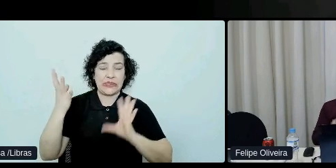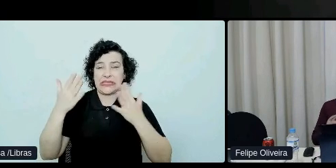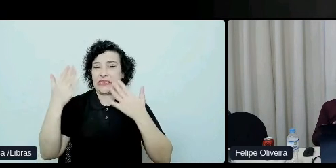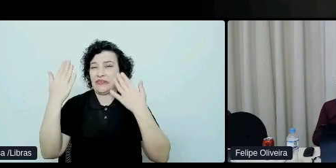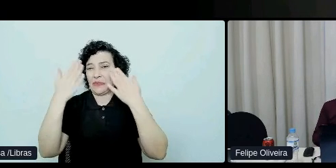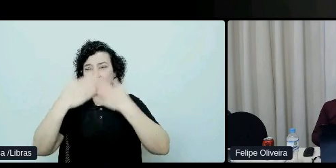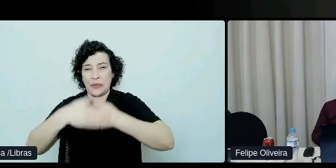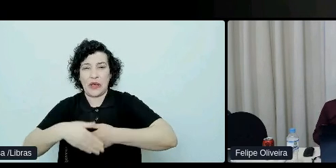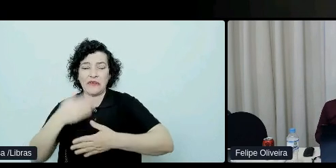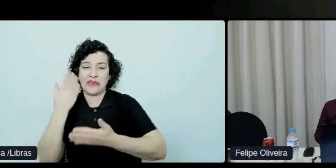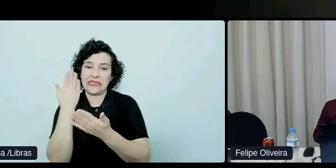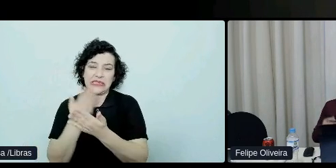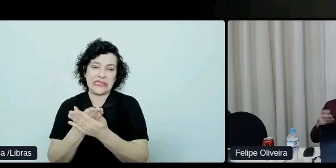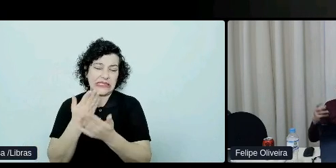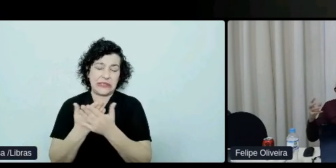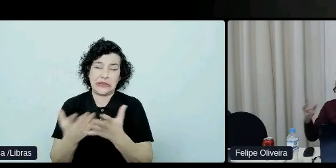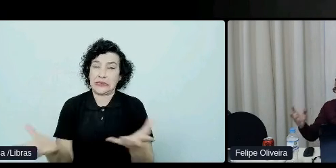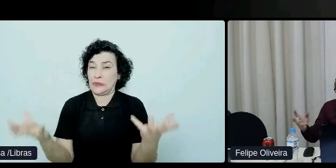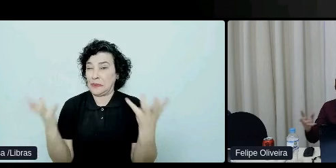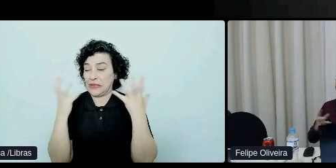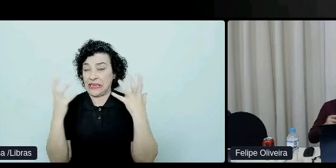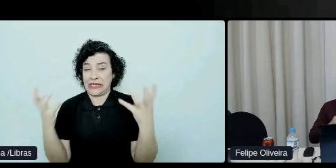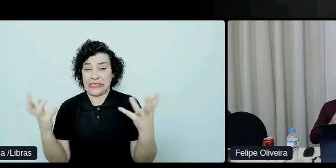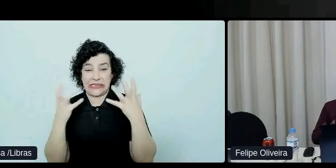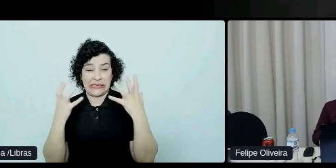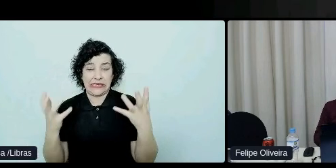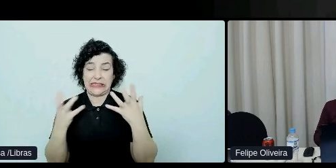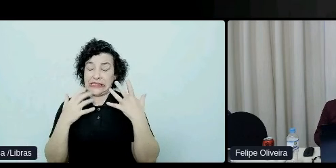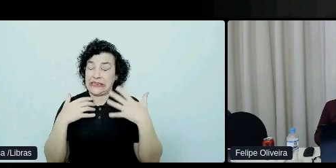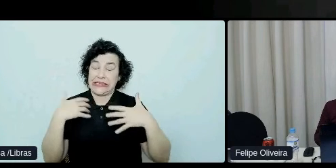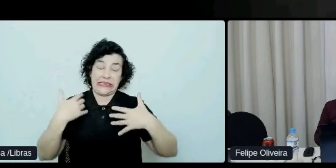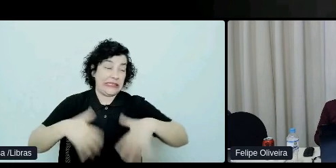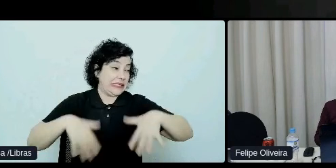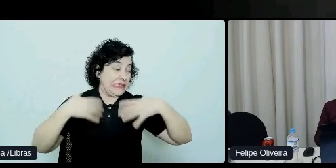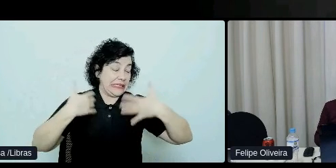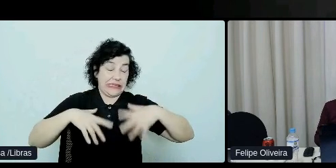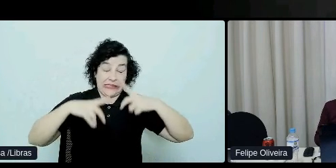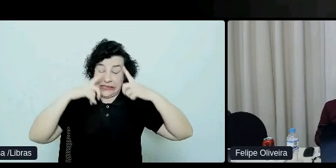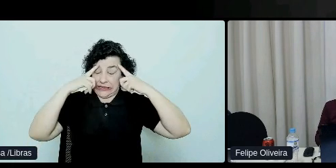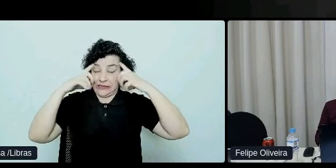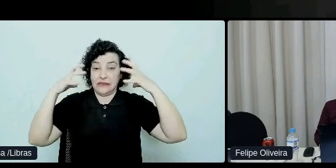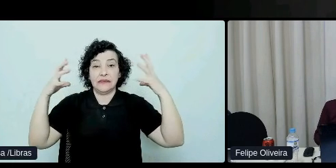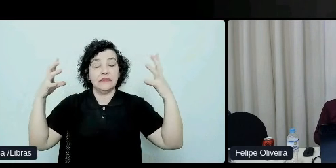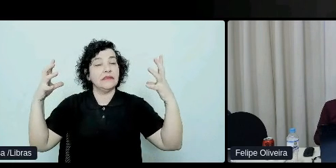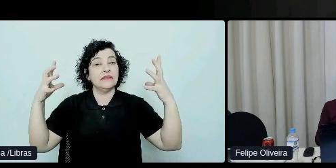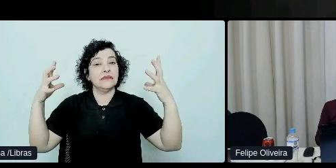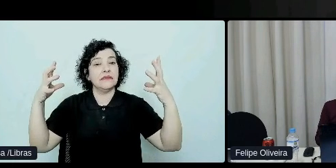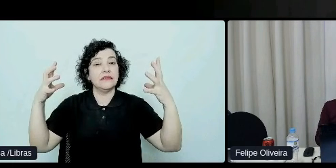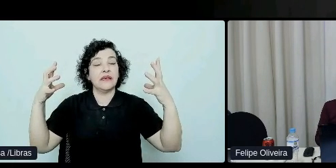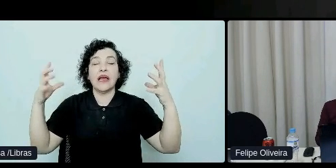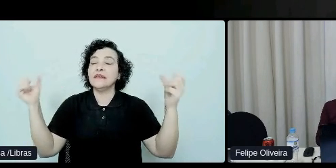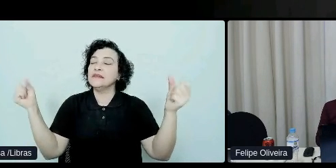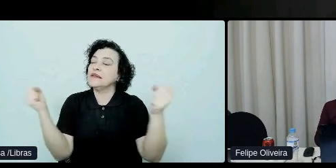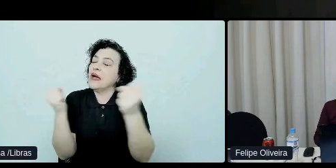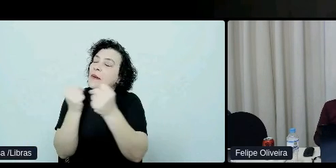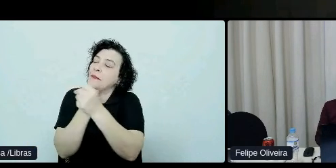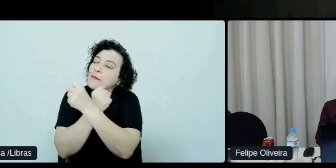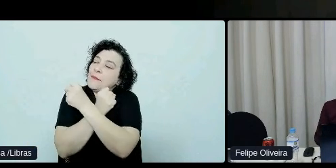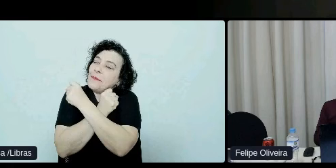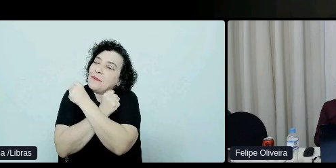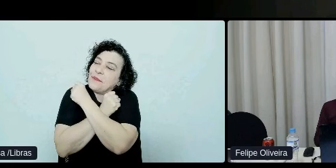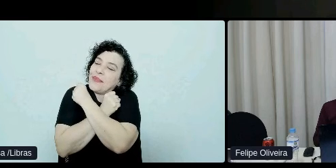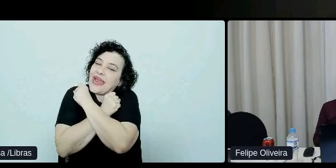mais estudo, mais pressão, mais montar isso, montar aquilo. Às vezes só um abraço ali de 30 segundos, não, tá bom, vai 1